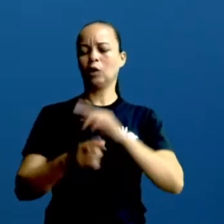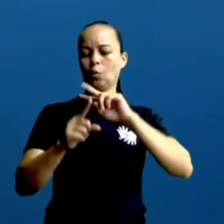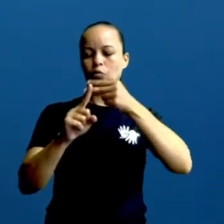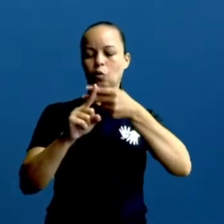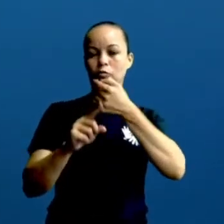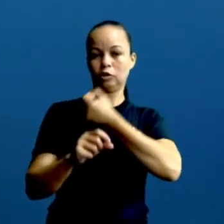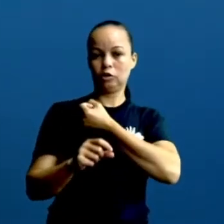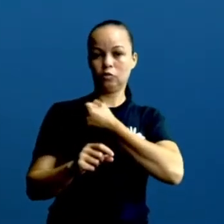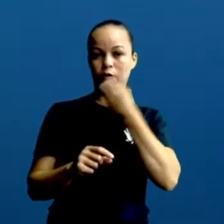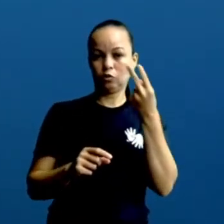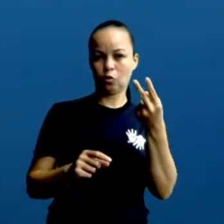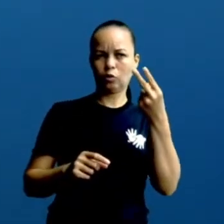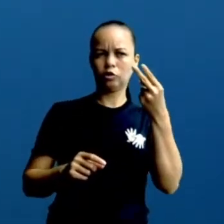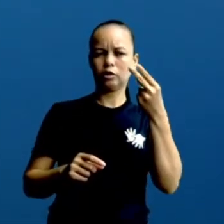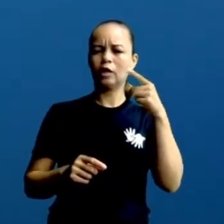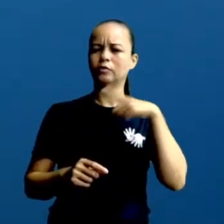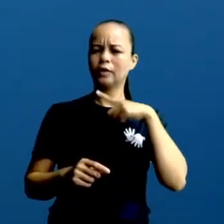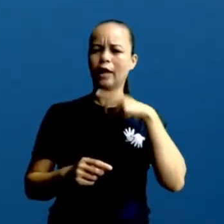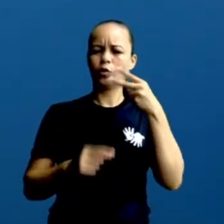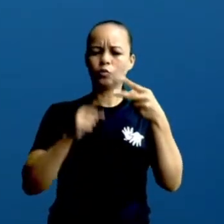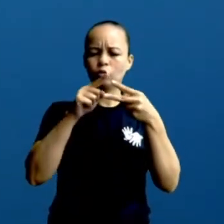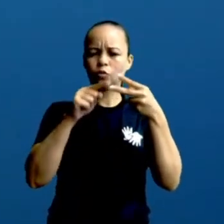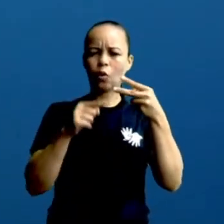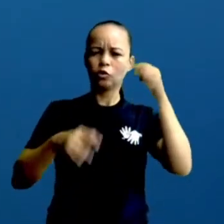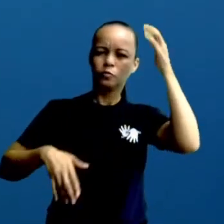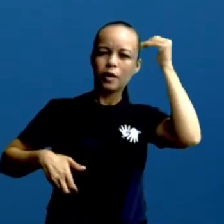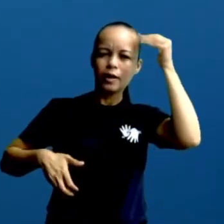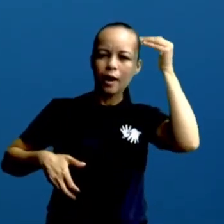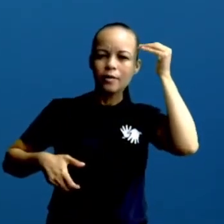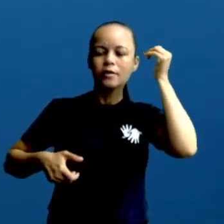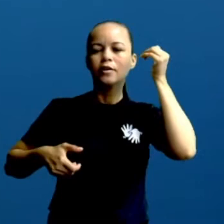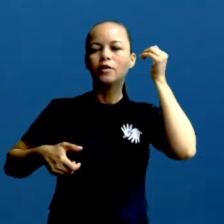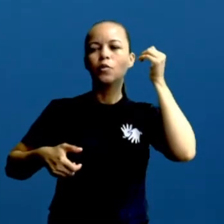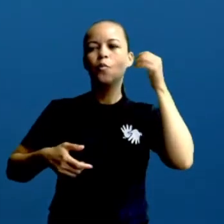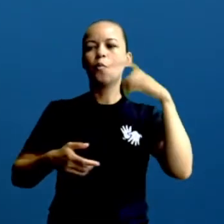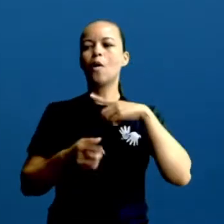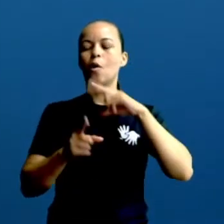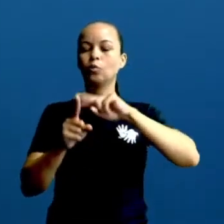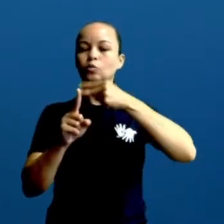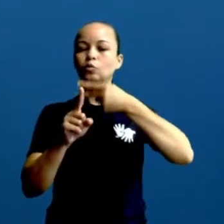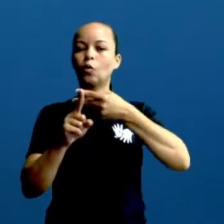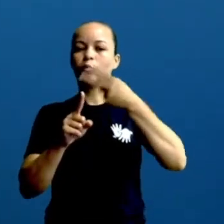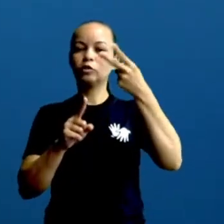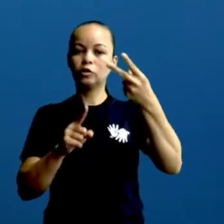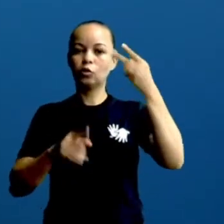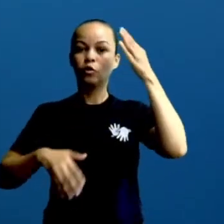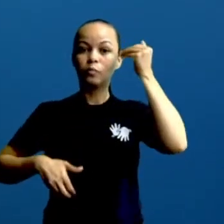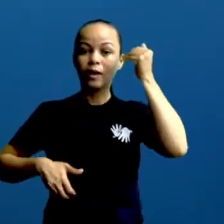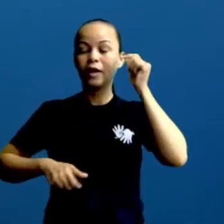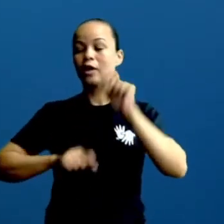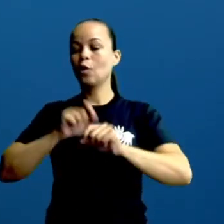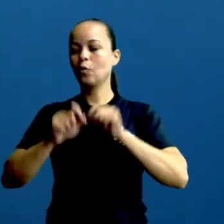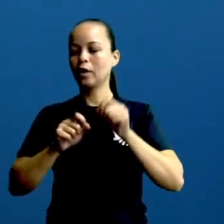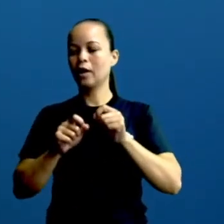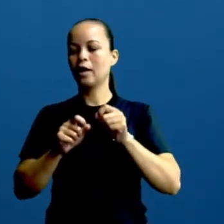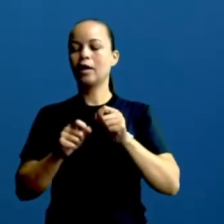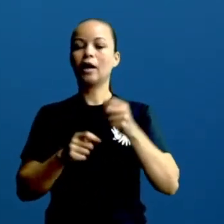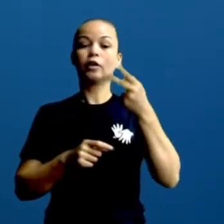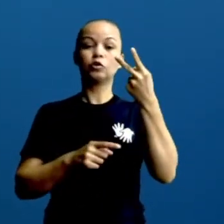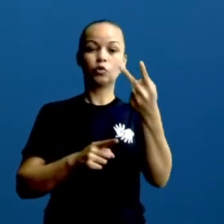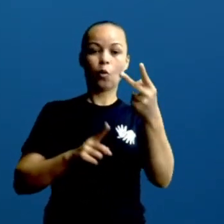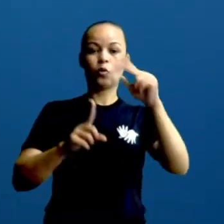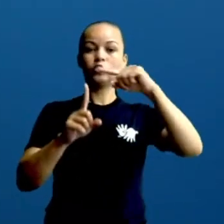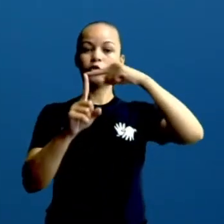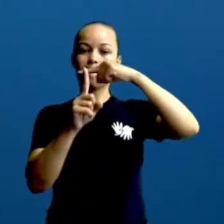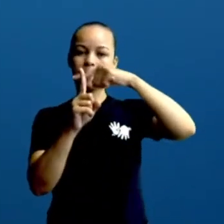dois macaquinhos dobro de dois macaquinhos é o que dos Macaquinhos